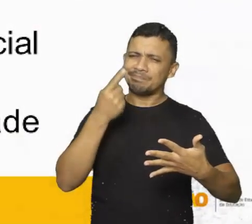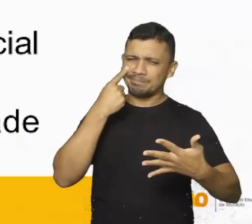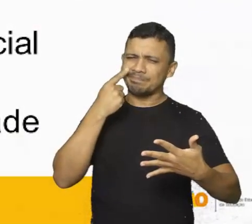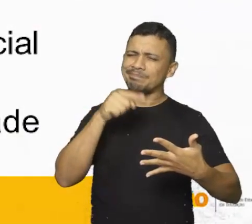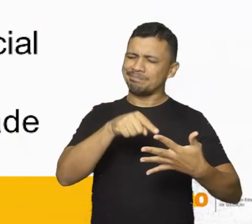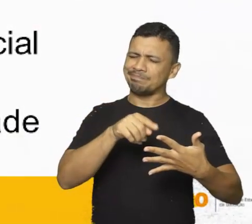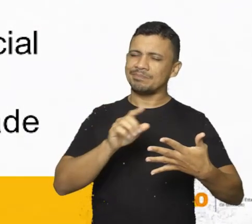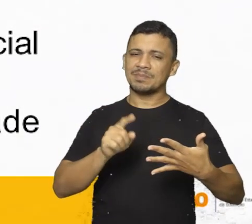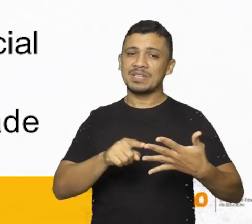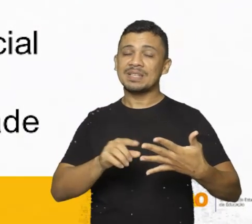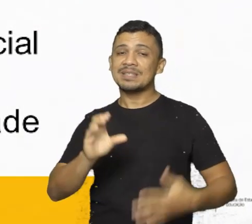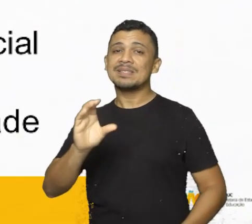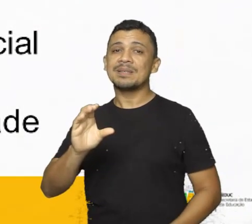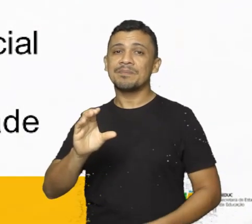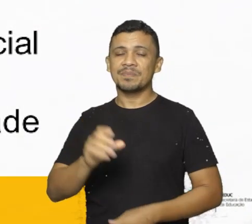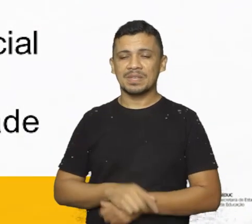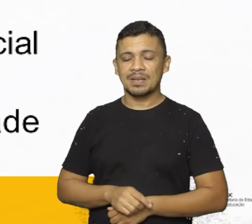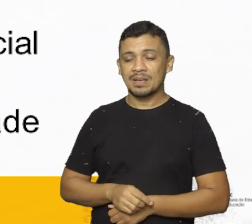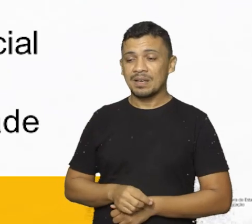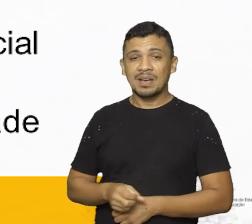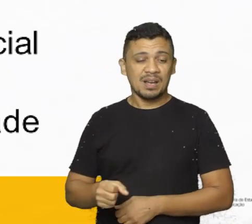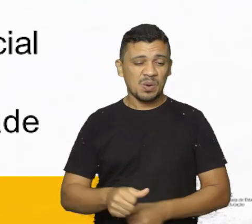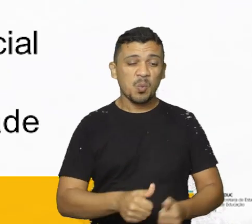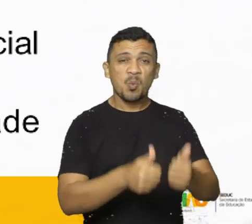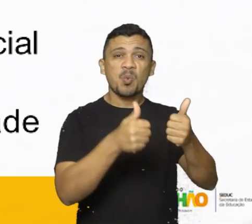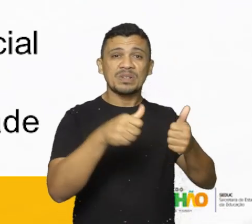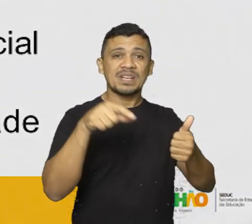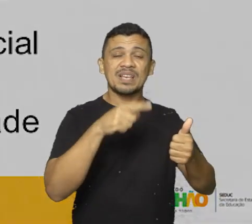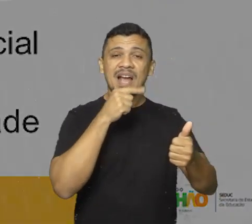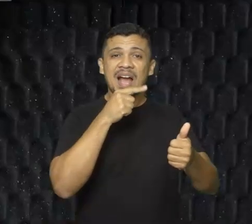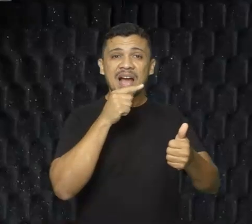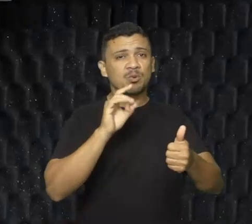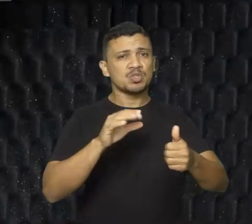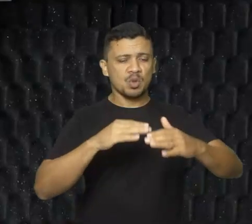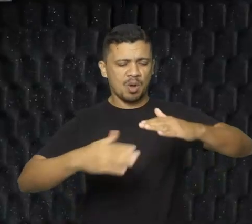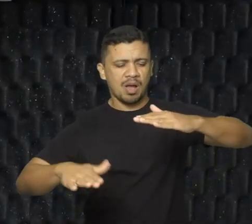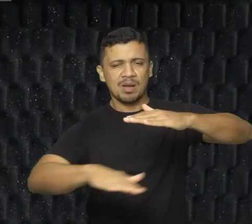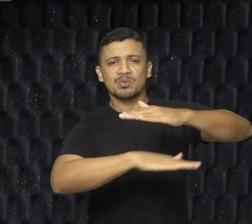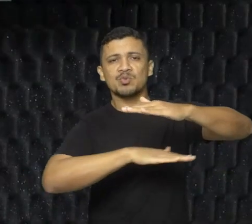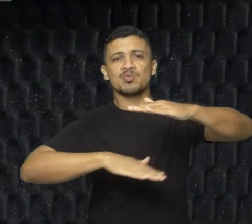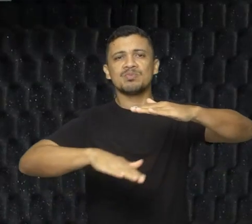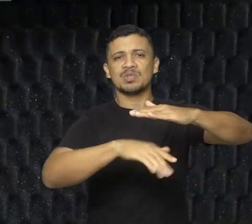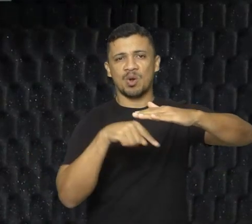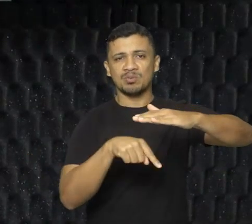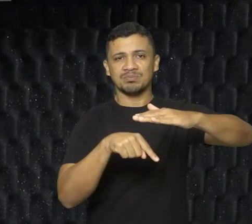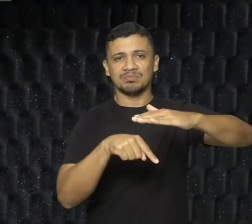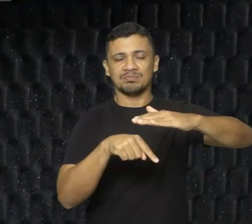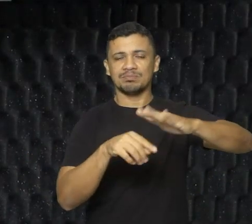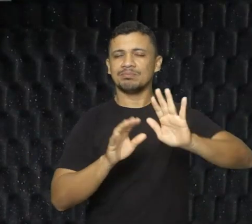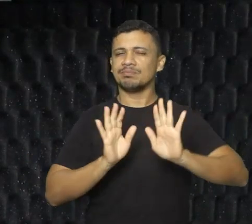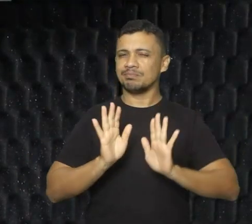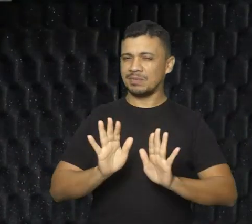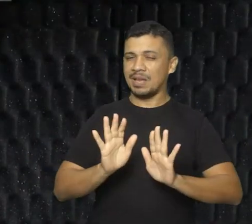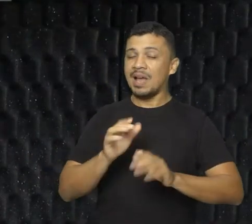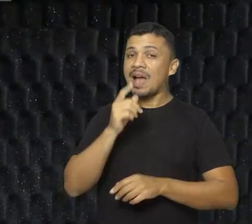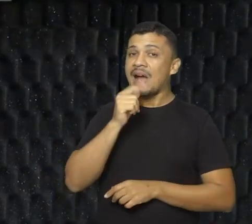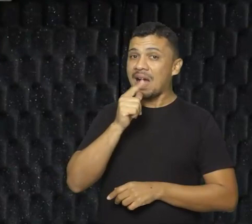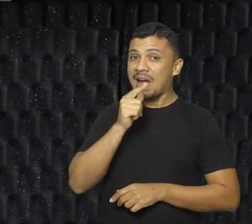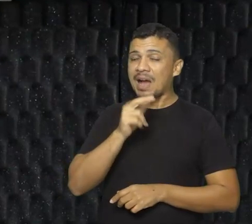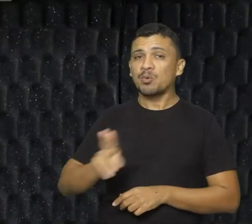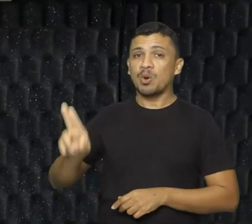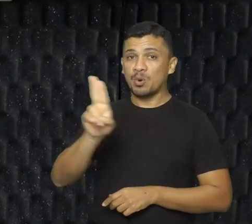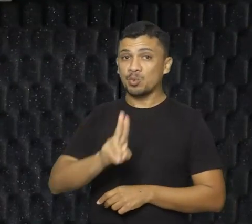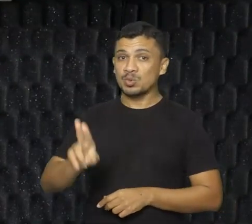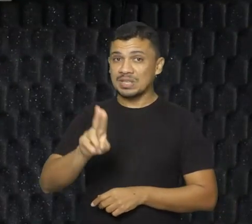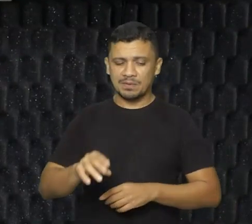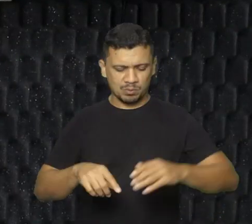C. A qualidade da água disponível apenas no subsolo terrestre. Claro que quando eu falo da água, a água mais utilizada, ela